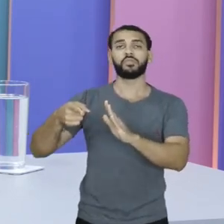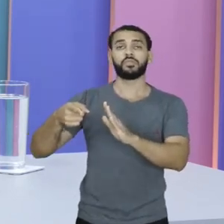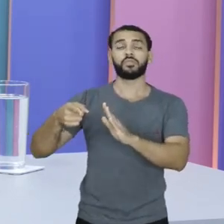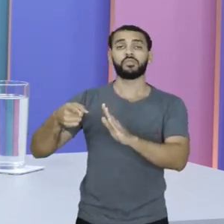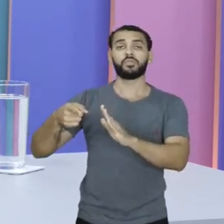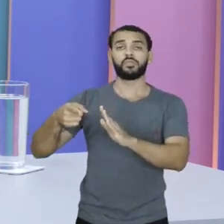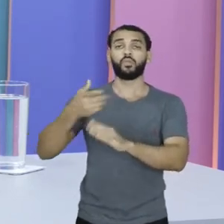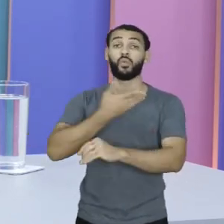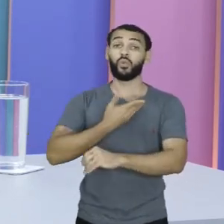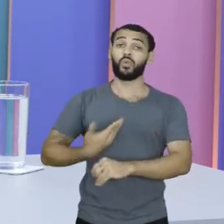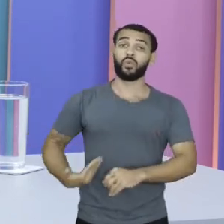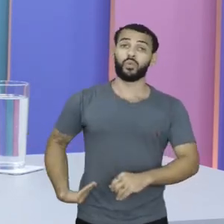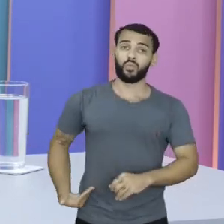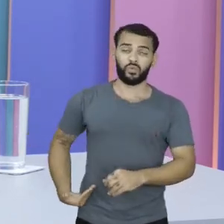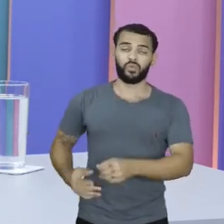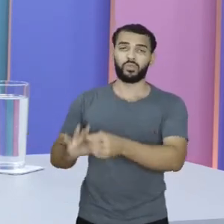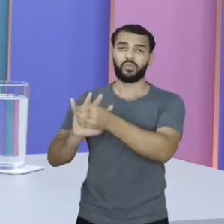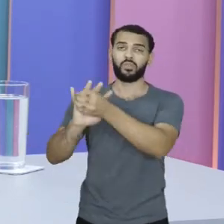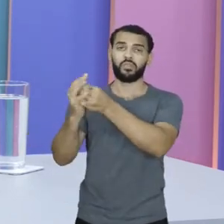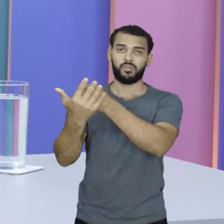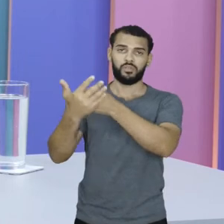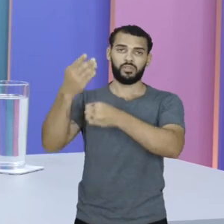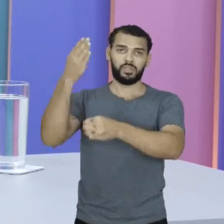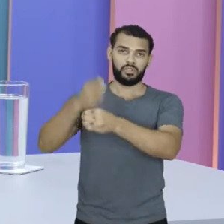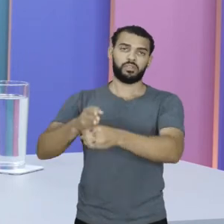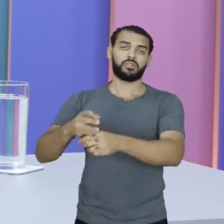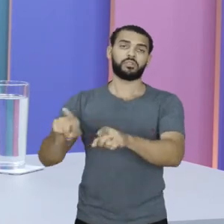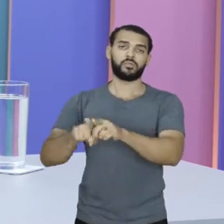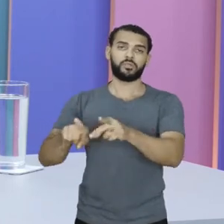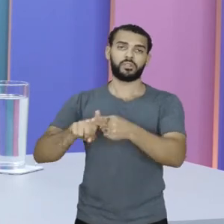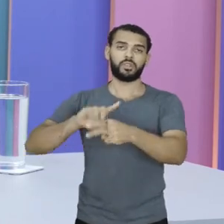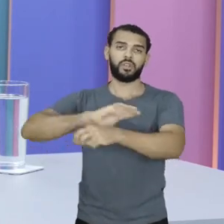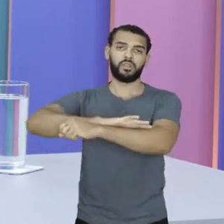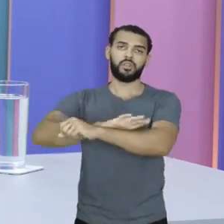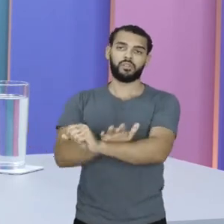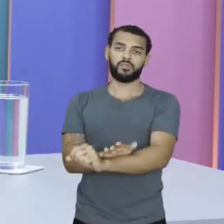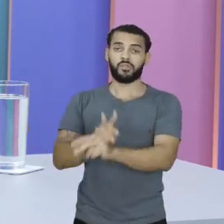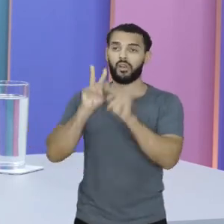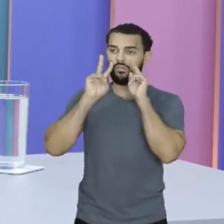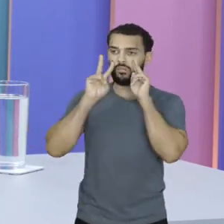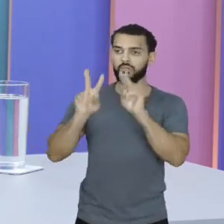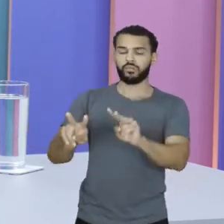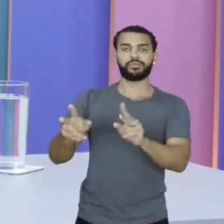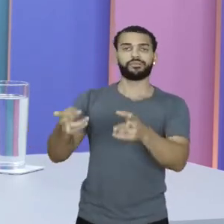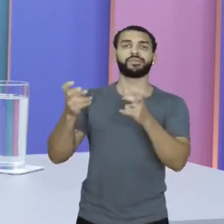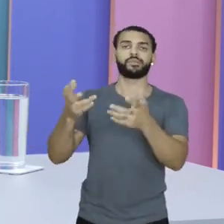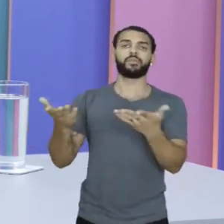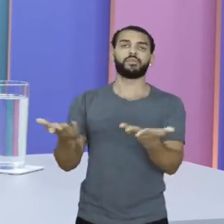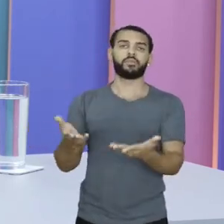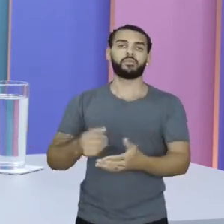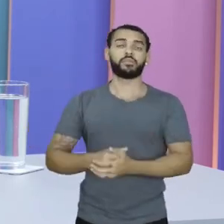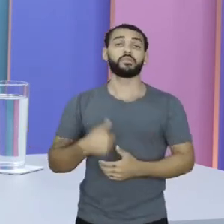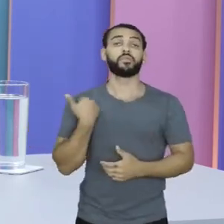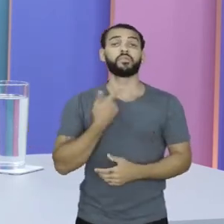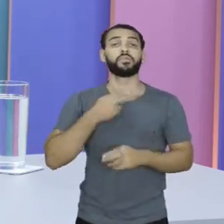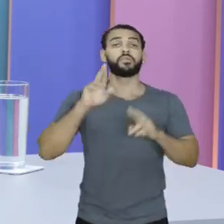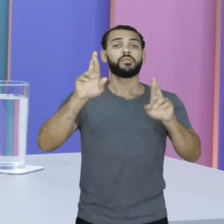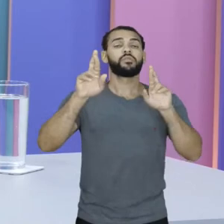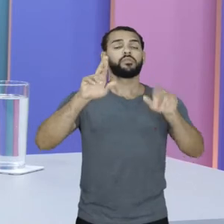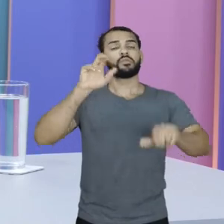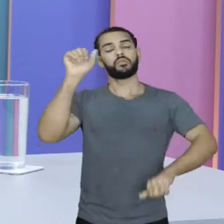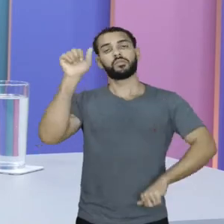declaradamente racista e fascista, né? Então, a gente vem com essa esperança, com essa vontade de mudar,